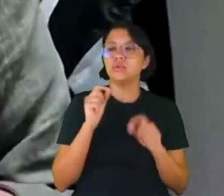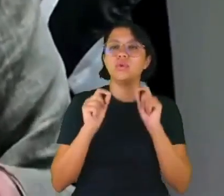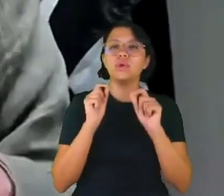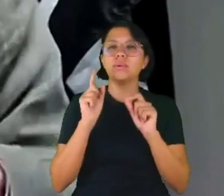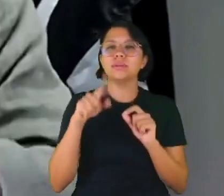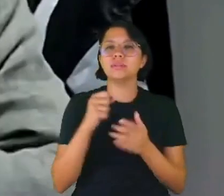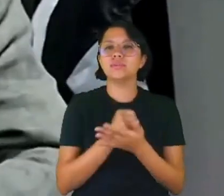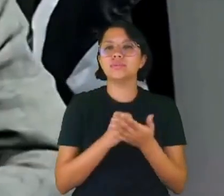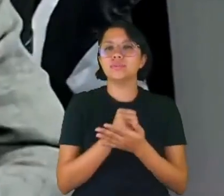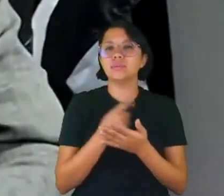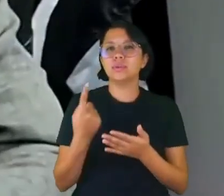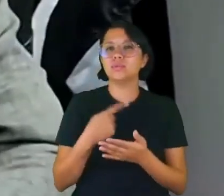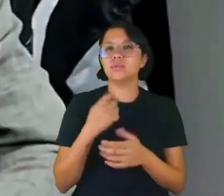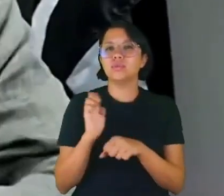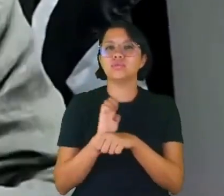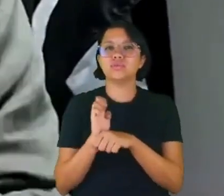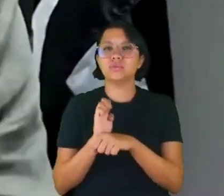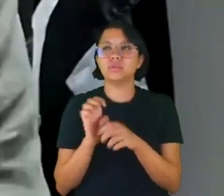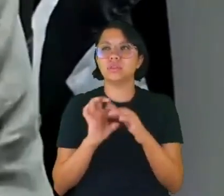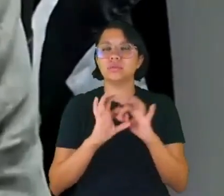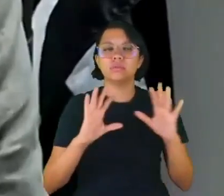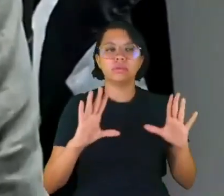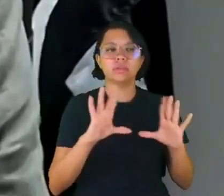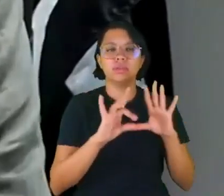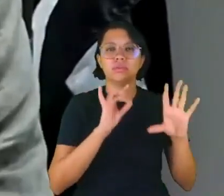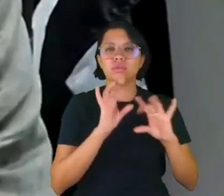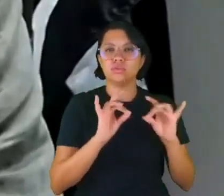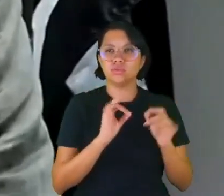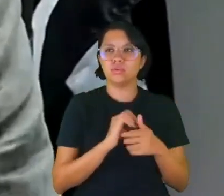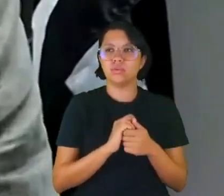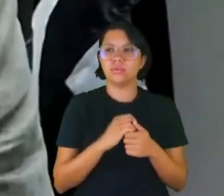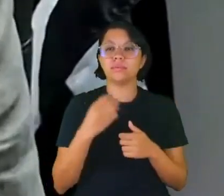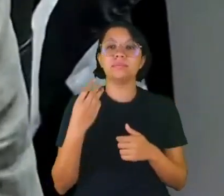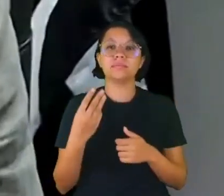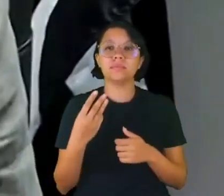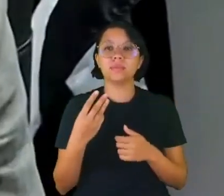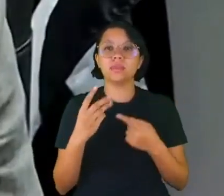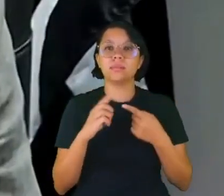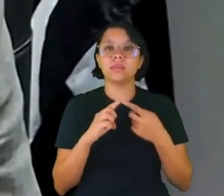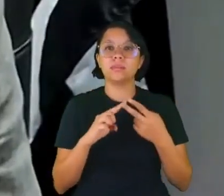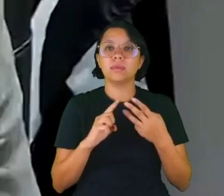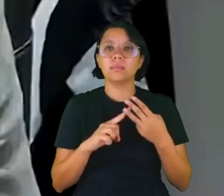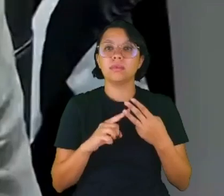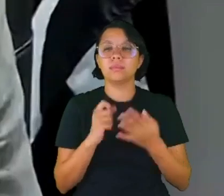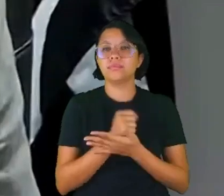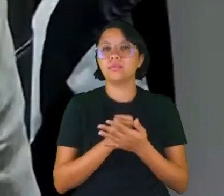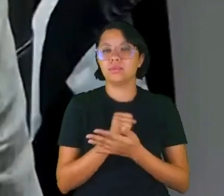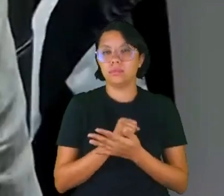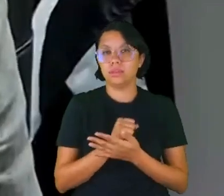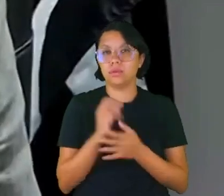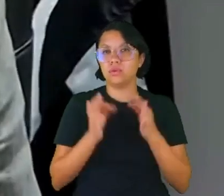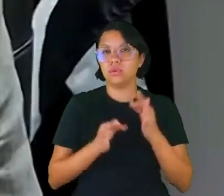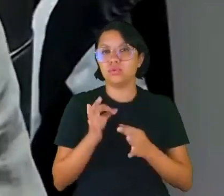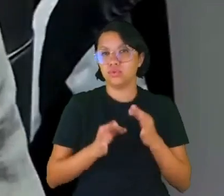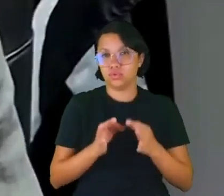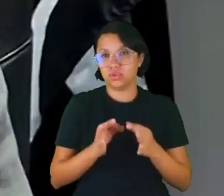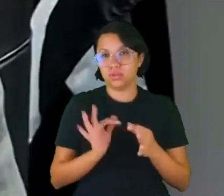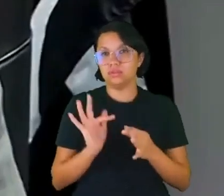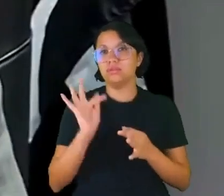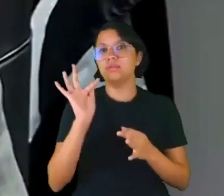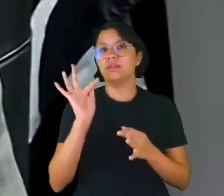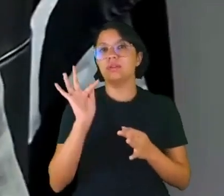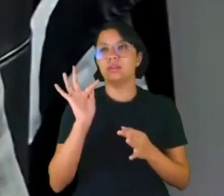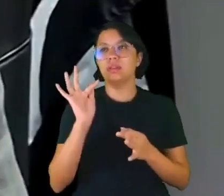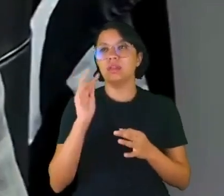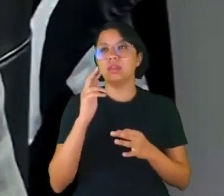são os fundamentos do nosso Estado democrático. E 3 deles, para mim, são fundamentais, com os quais a Justiça